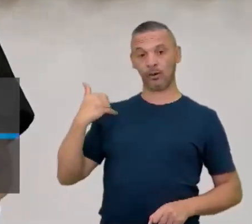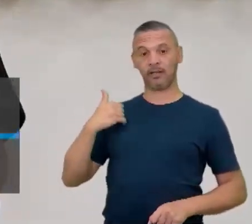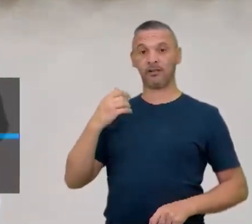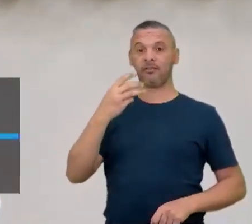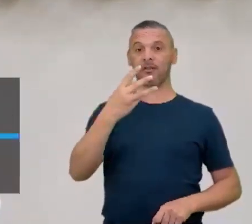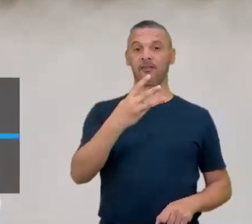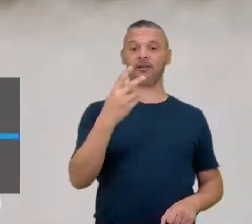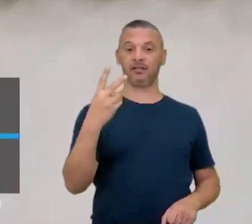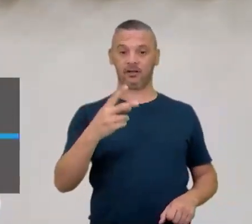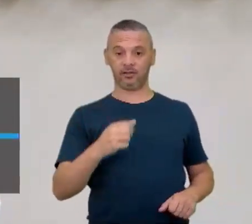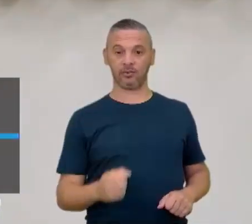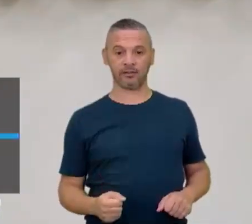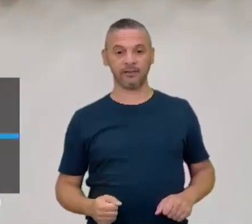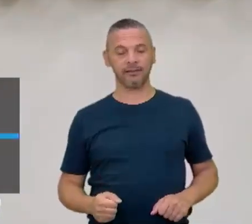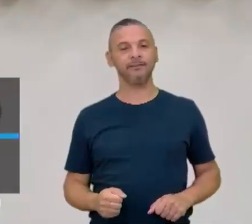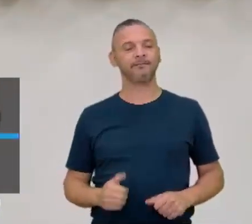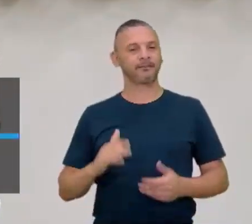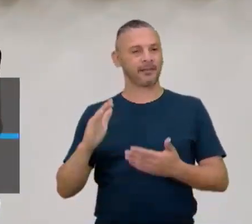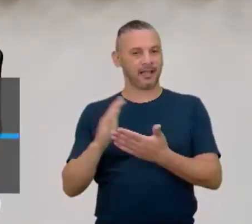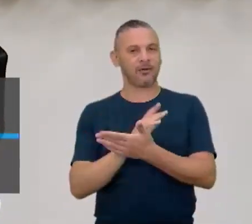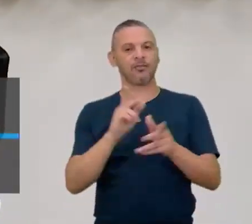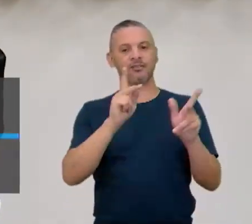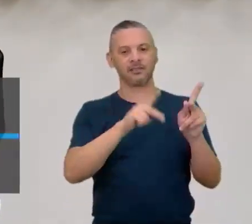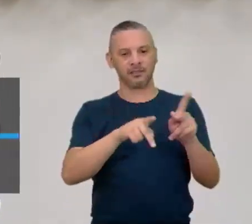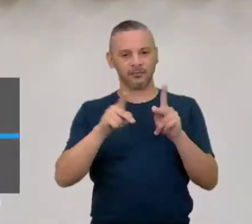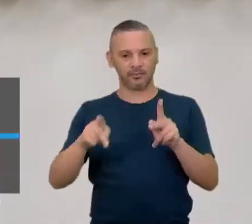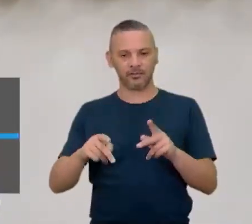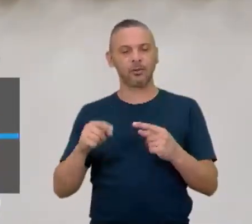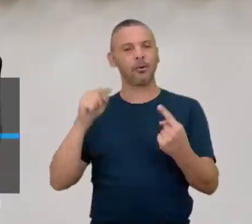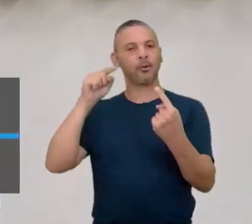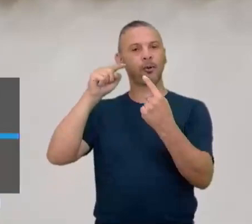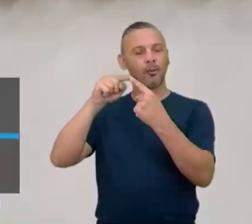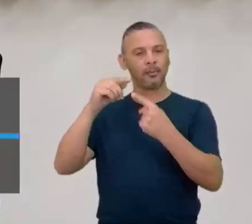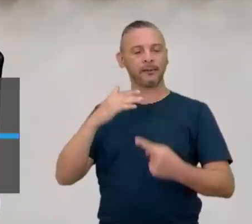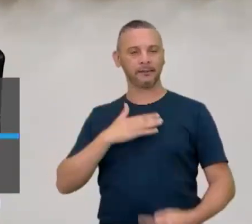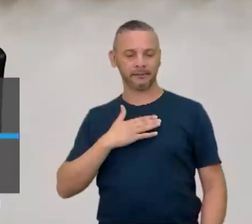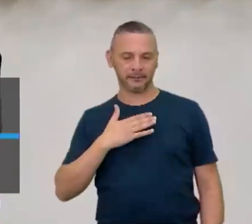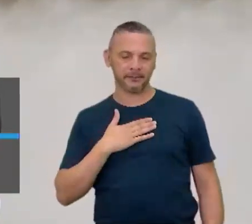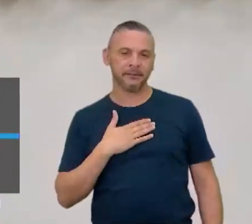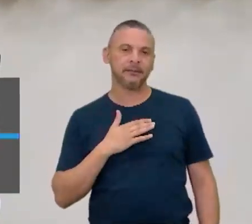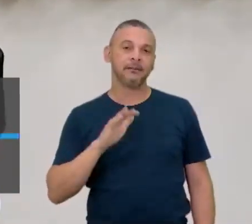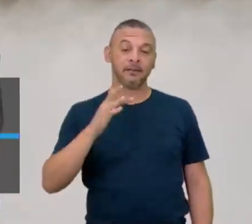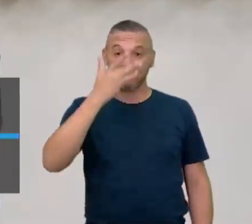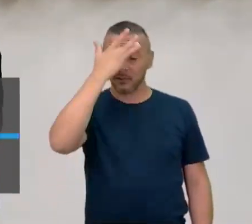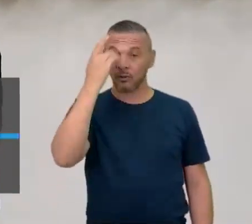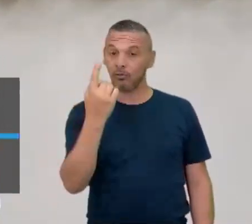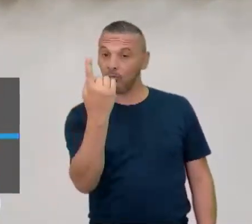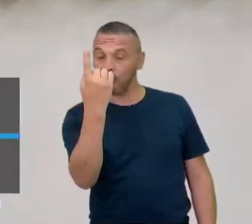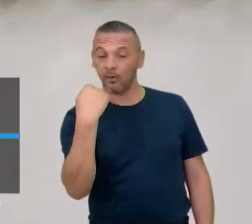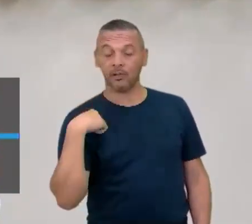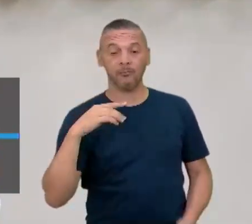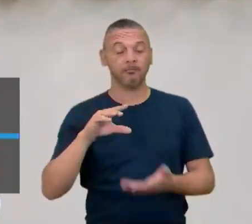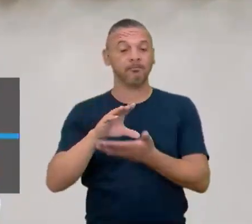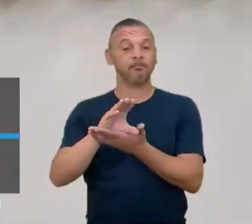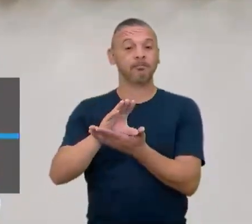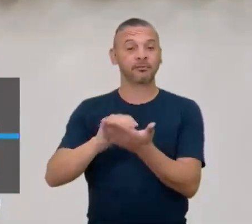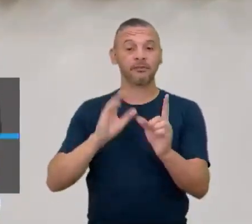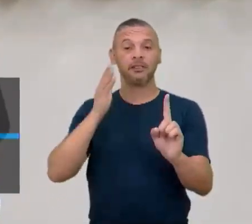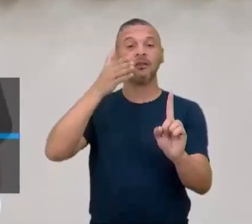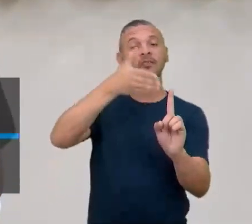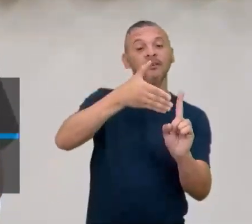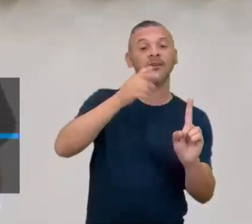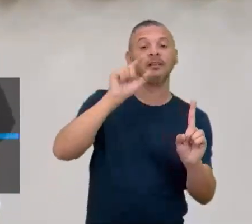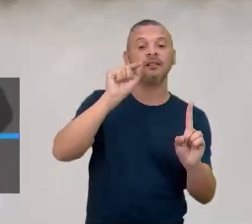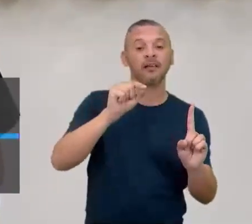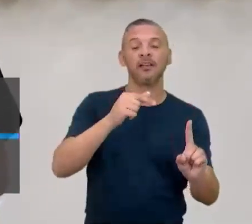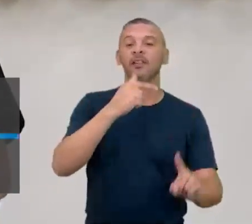anos e eu tenho certeza que alguns professores vão se identificar, mas uma pessoa que eu me espelhava muito na adolescência